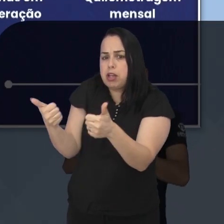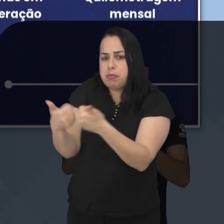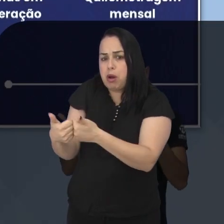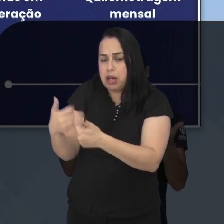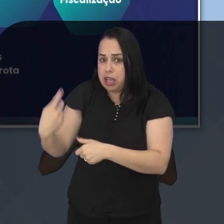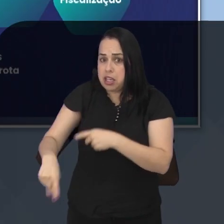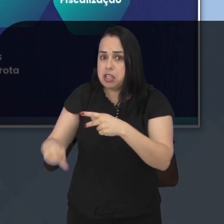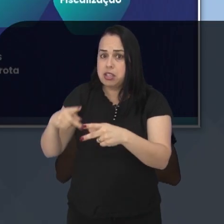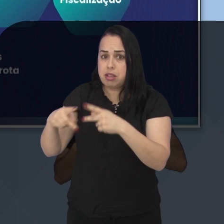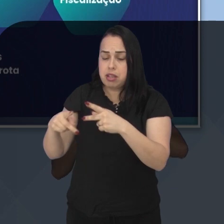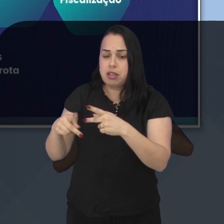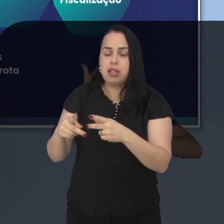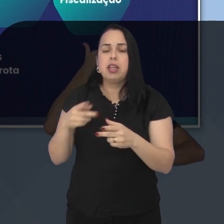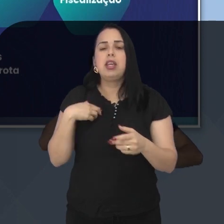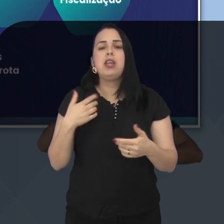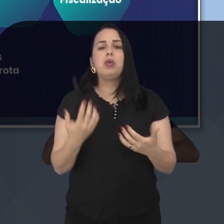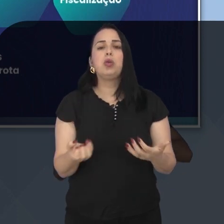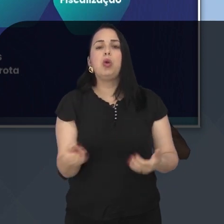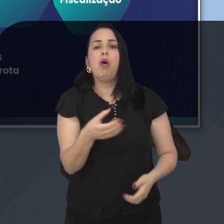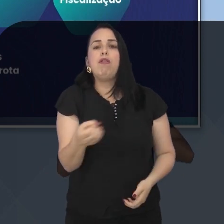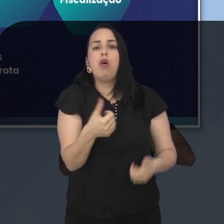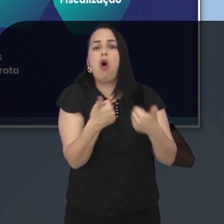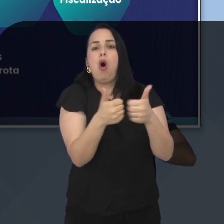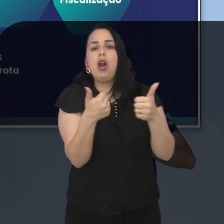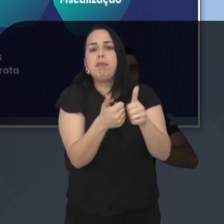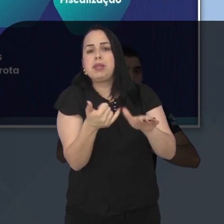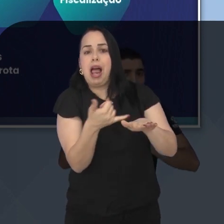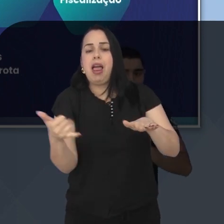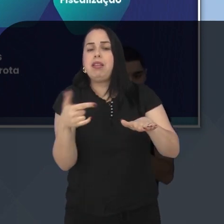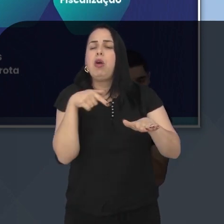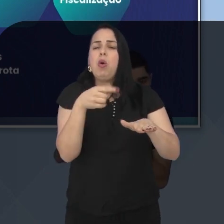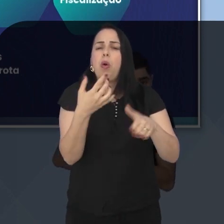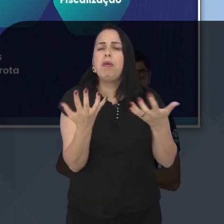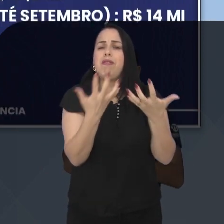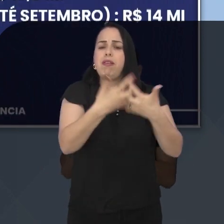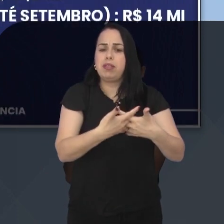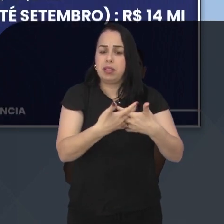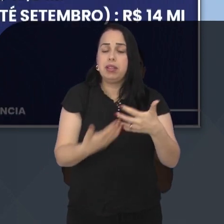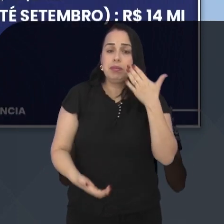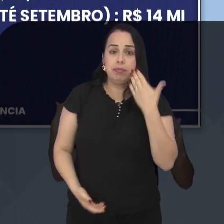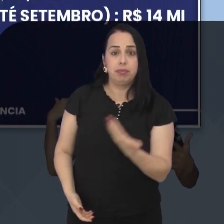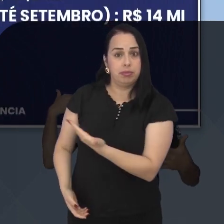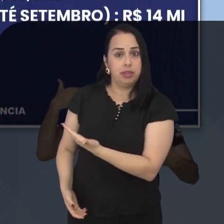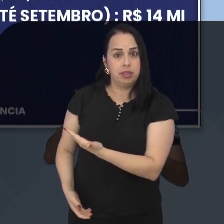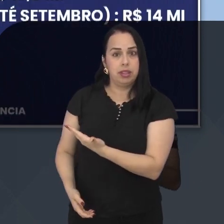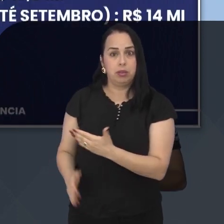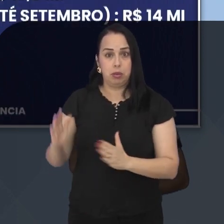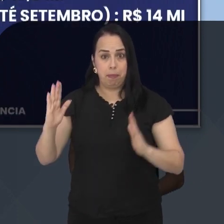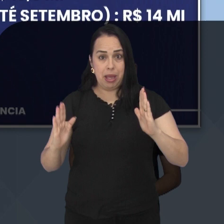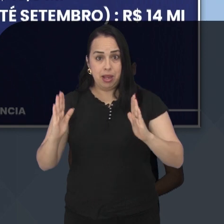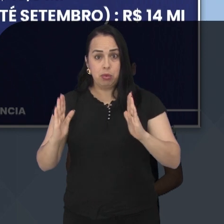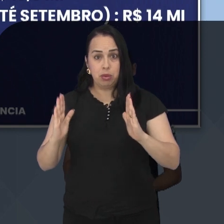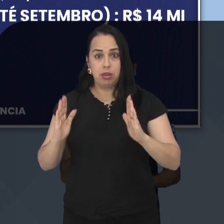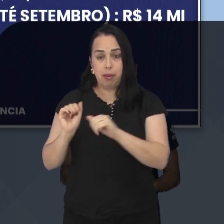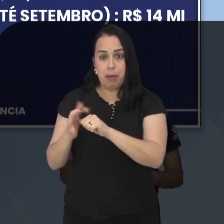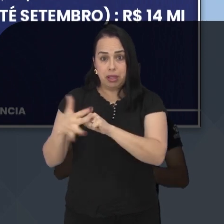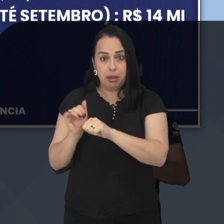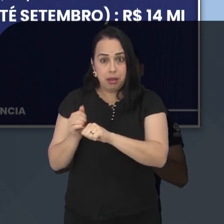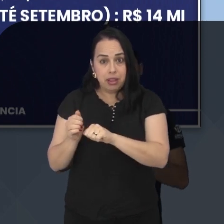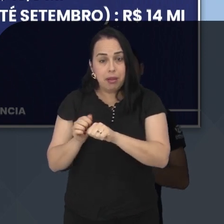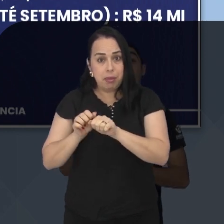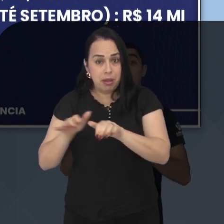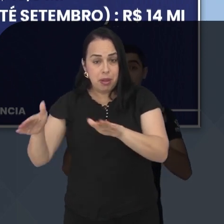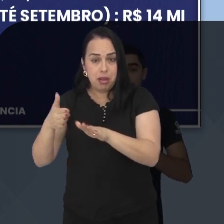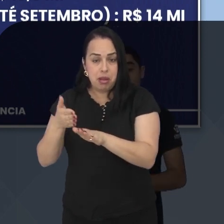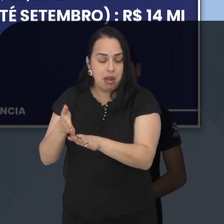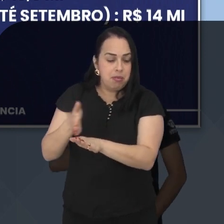transporte público da cidade e como iria funcionar o novo sistema com os ônibus elétricos. De acordo com Robertinho, desde a pandemia houve